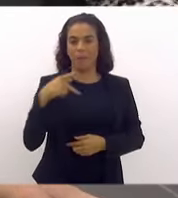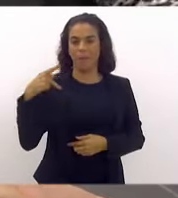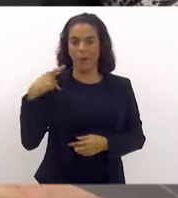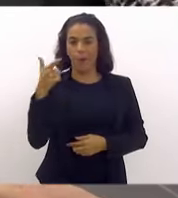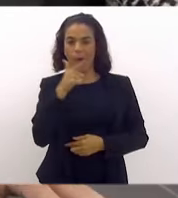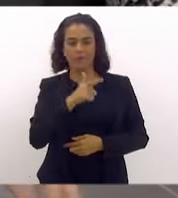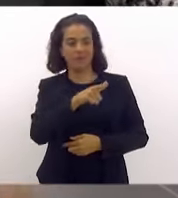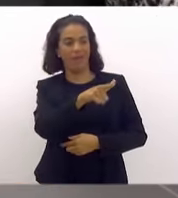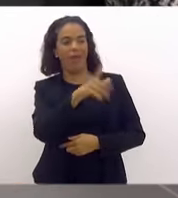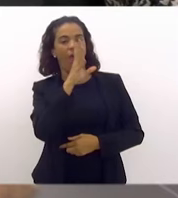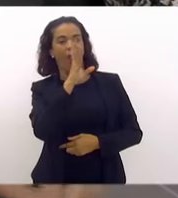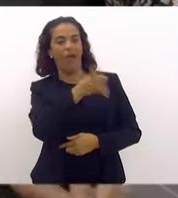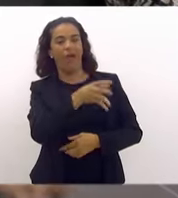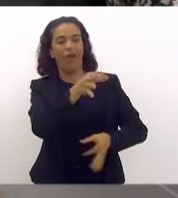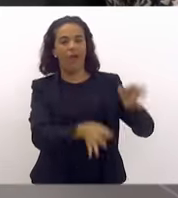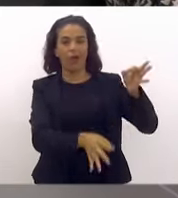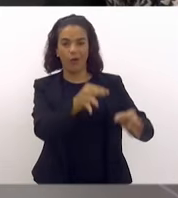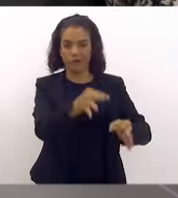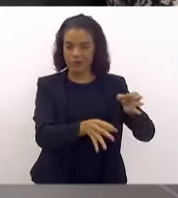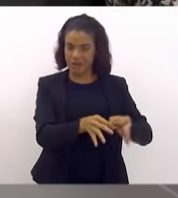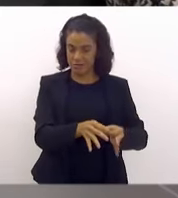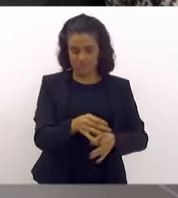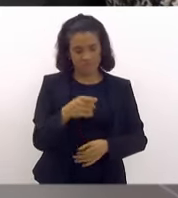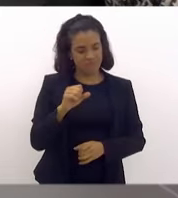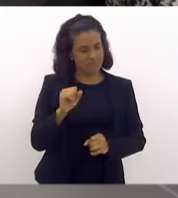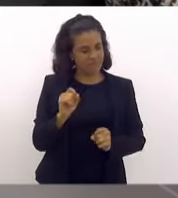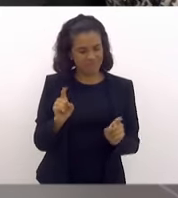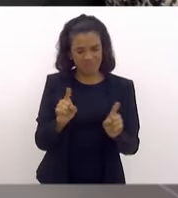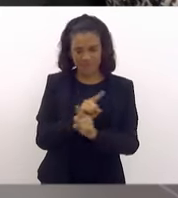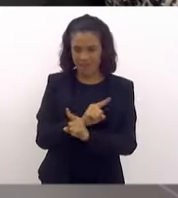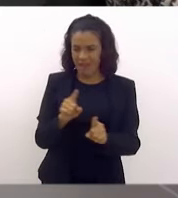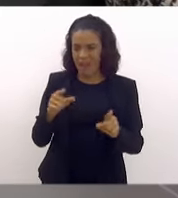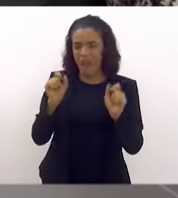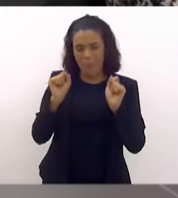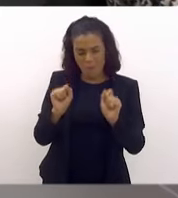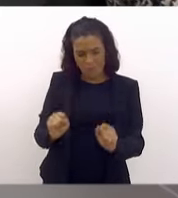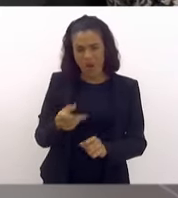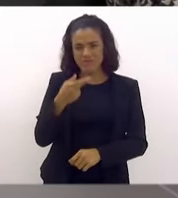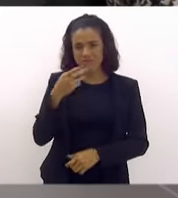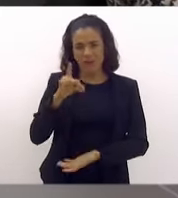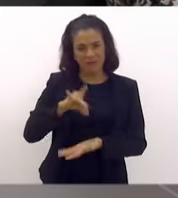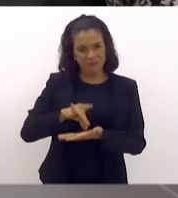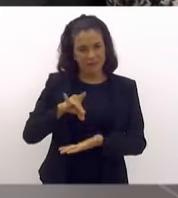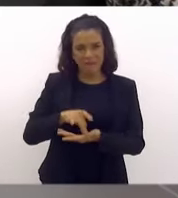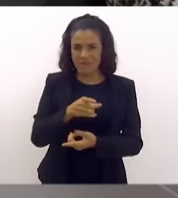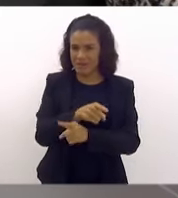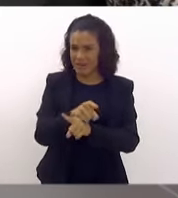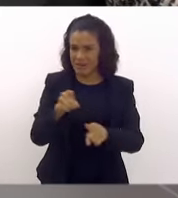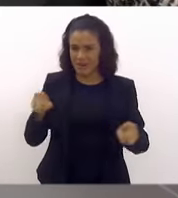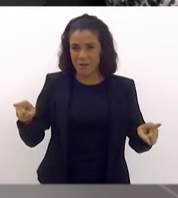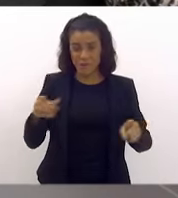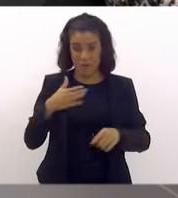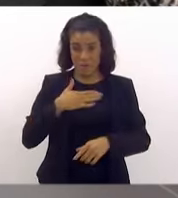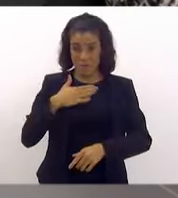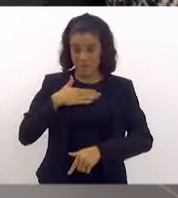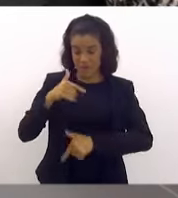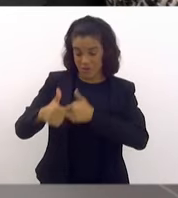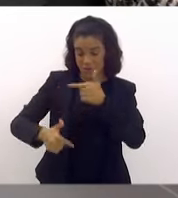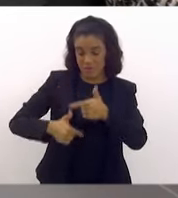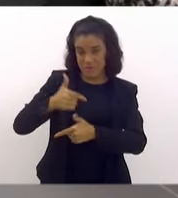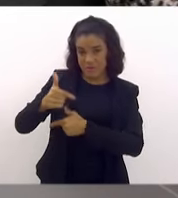uma condenação eu posso afirmar com a mais absoluta tranquilidade que no meu Exercício